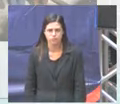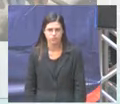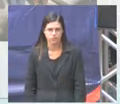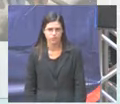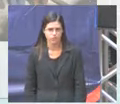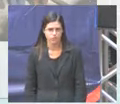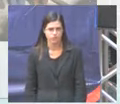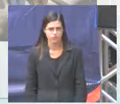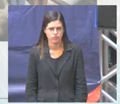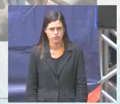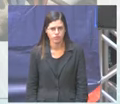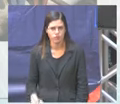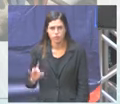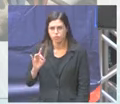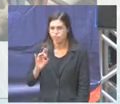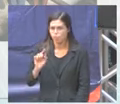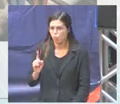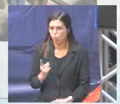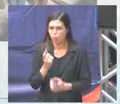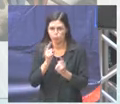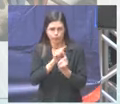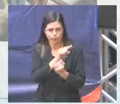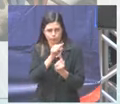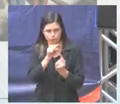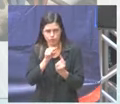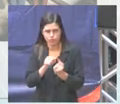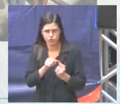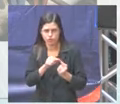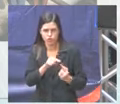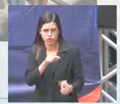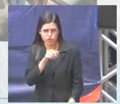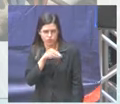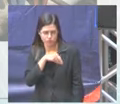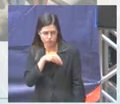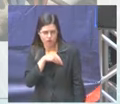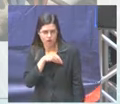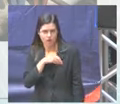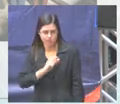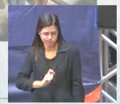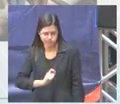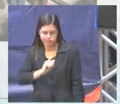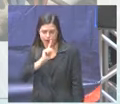E a gente só tinha um único objetivo: aumentar a renda das mulheres,